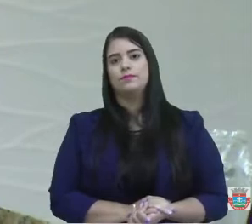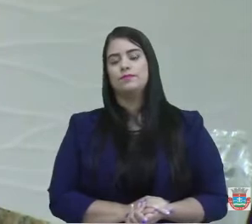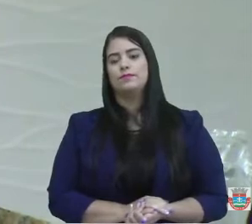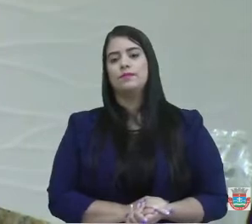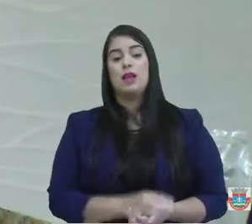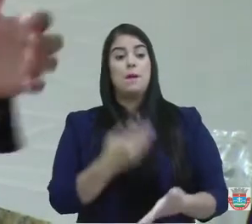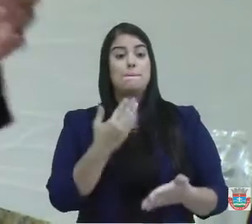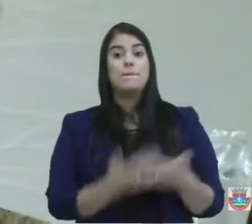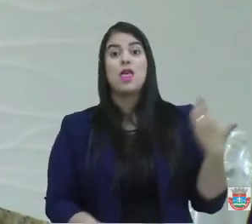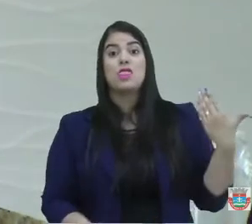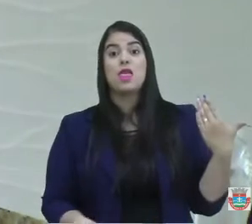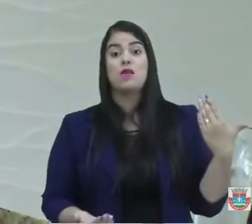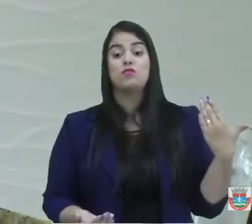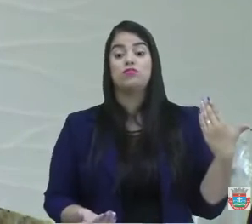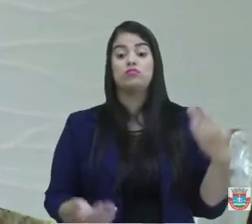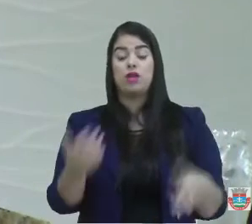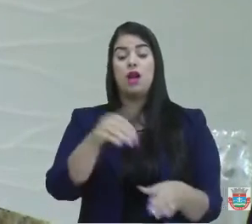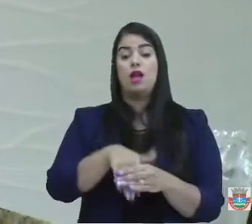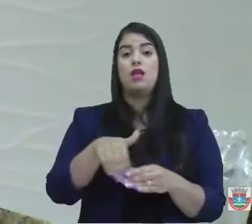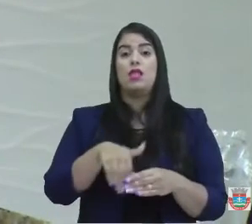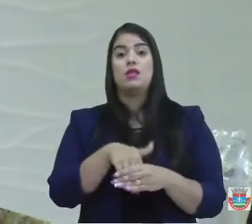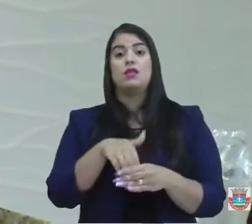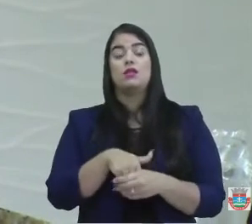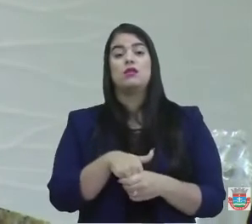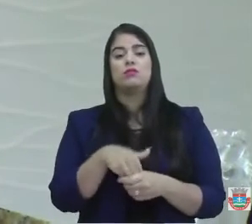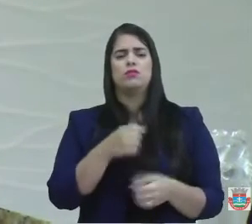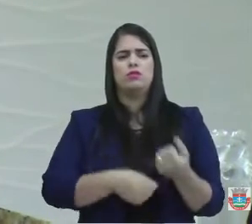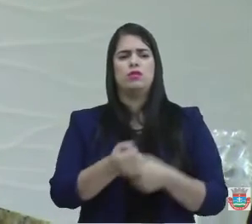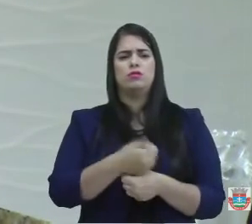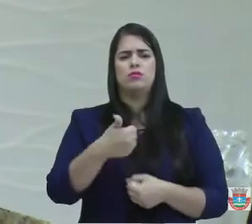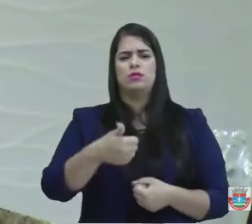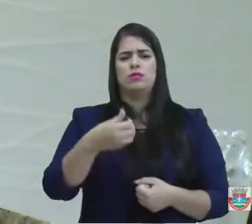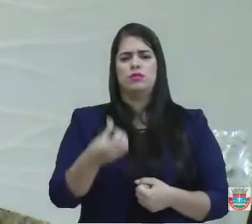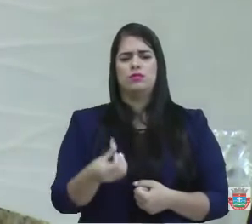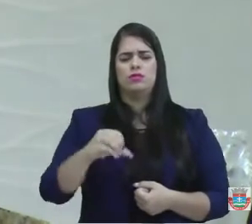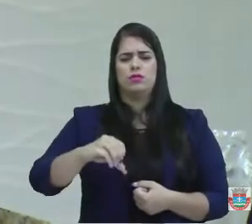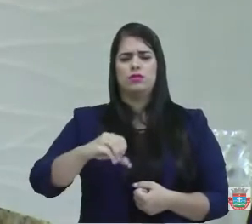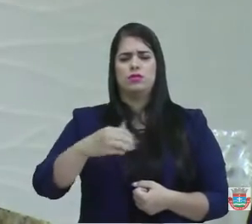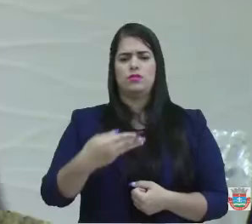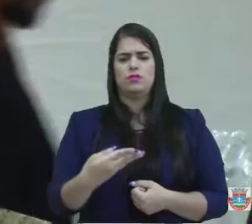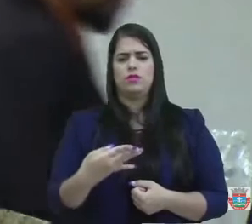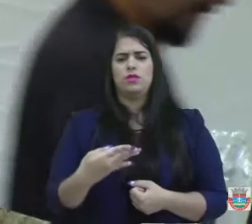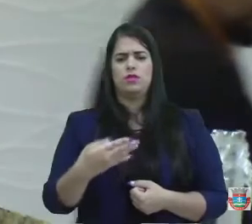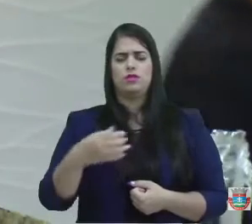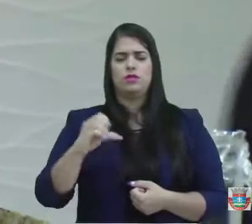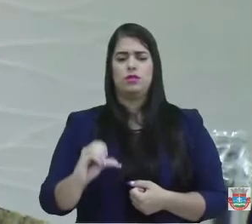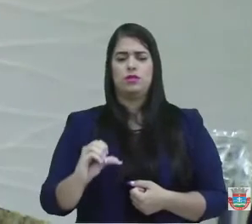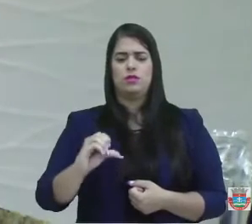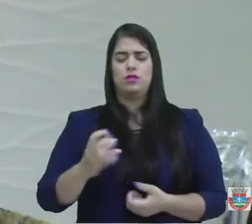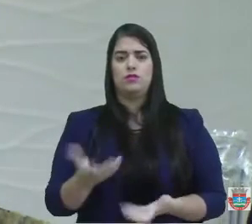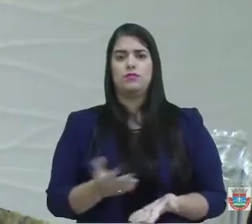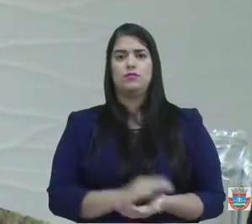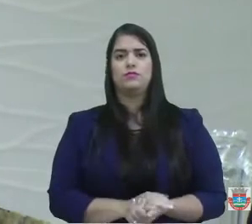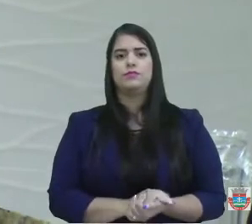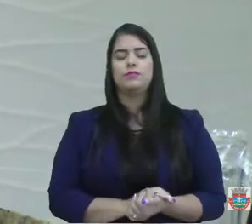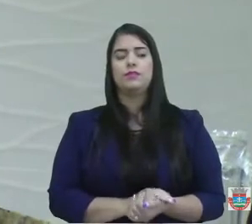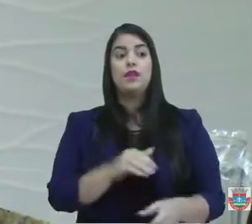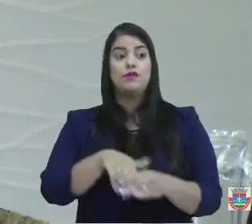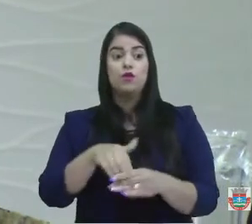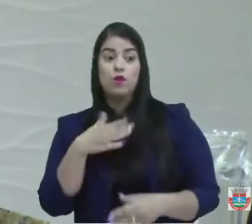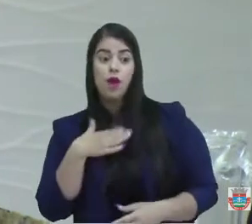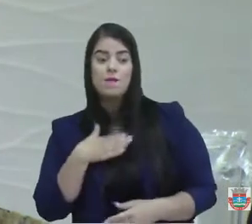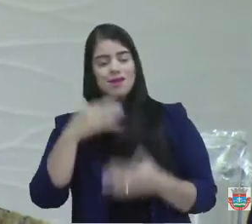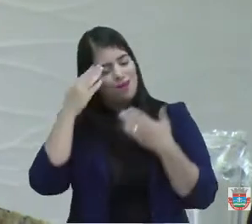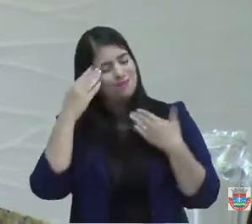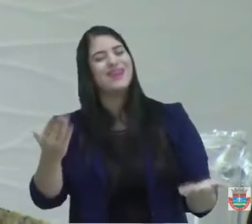Perderam a campanha e eu tive 1.943 votos. Agradeço a todo mundo que votou nele. E quem não votou, agradeço do mesmo jeito. Agora, você